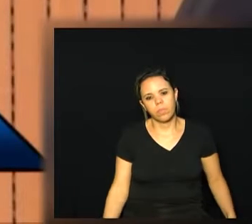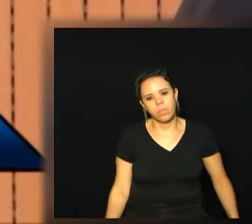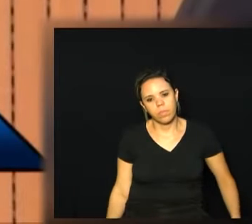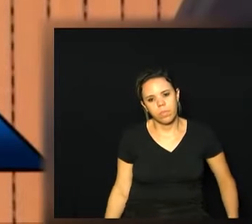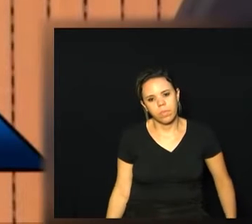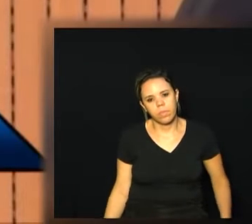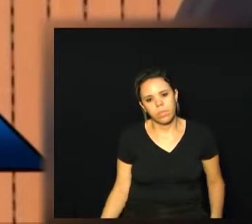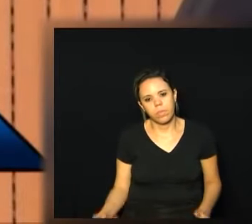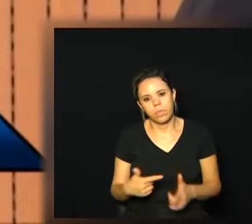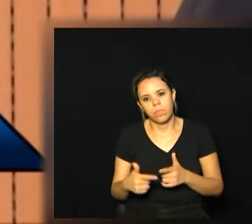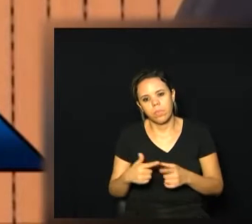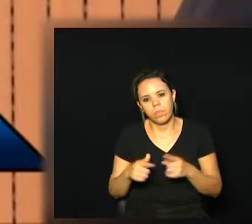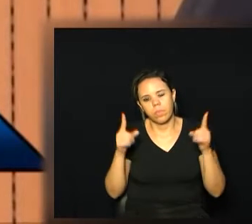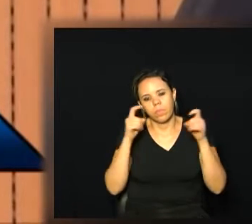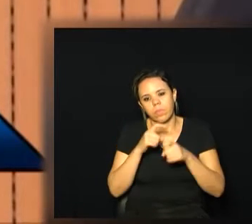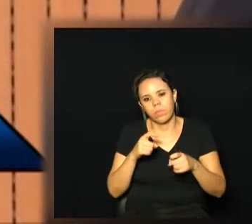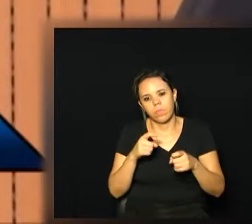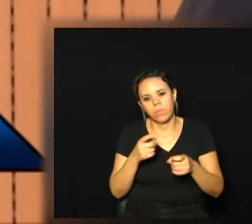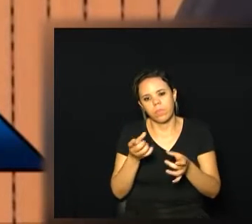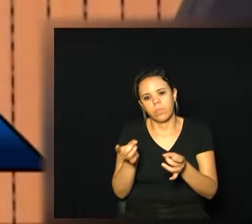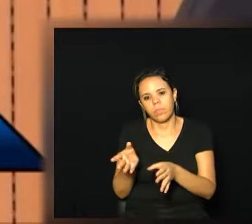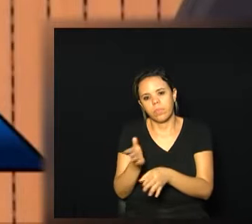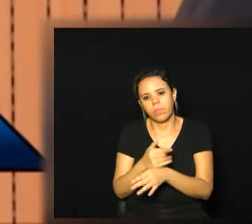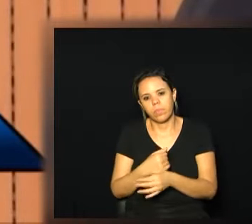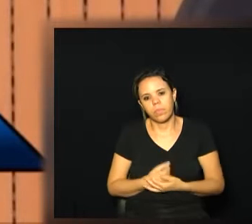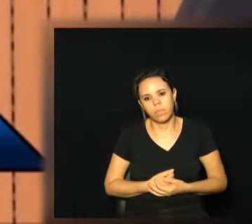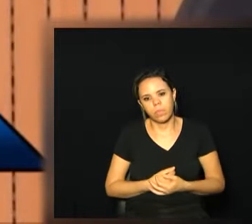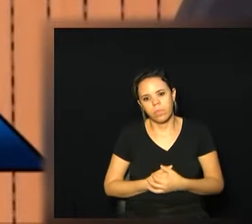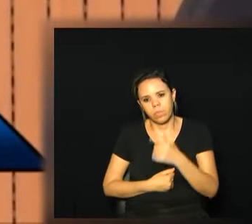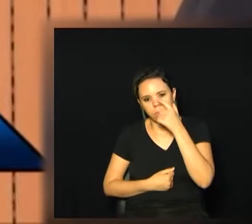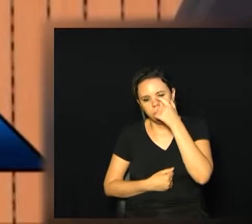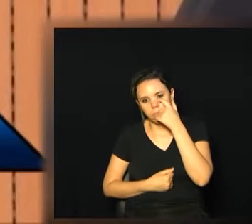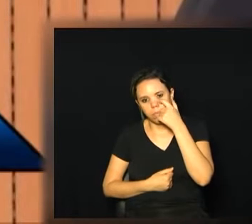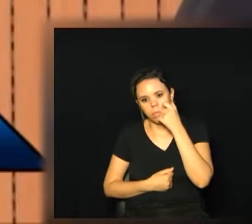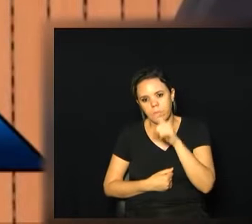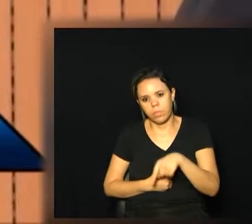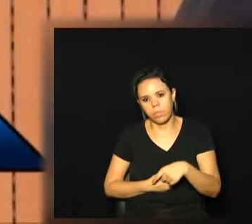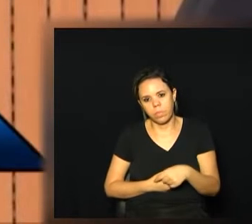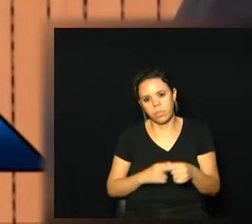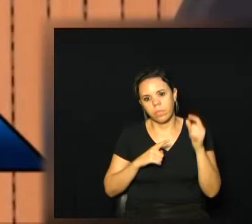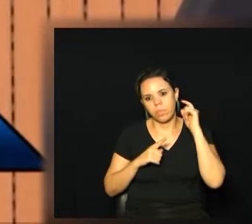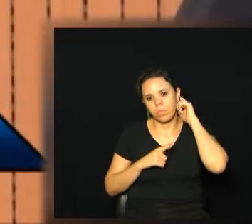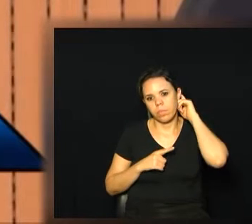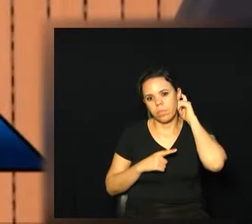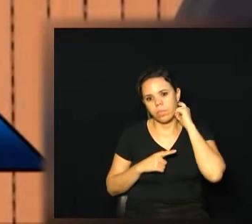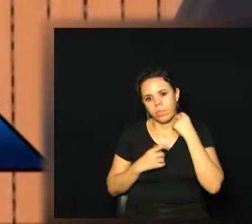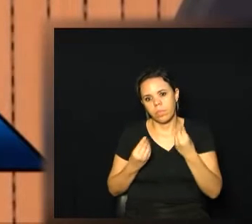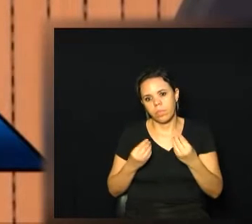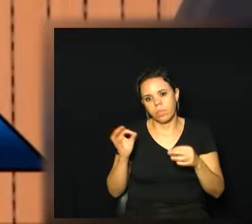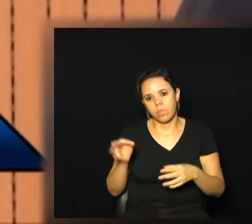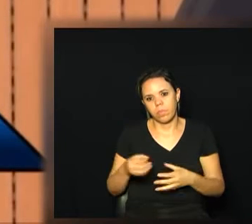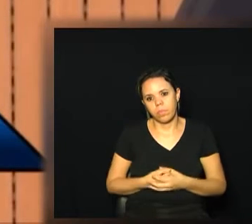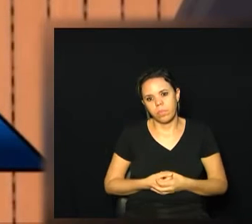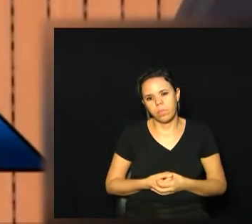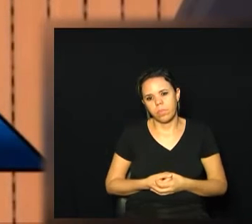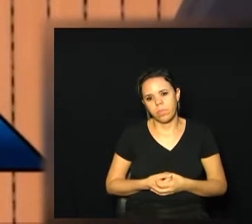numa situação muito complicada, de muito abandono. E isso, eu tenho muita certeza